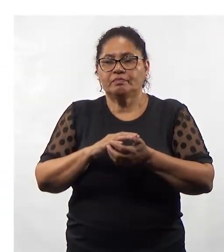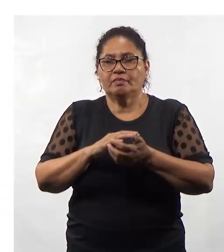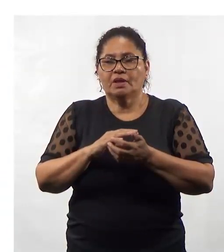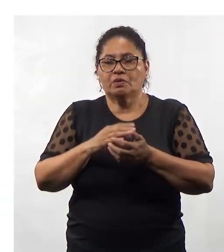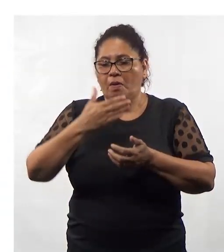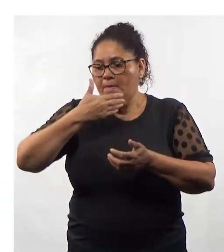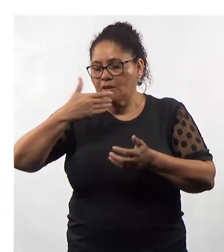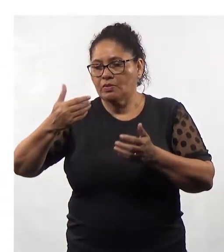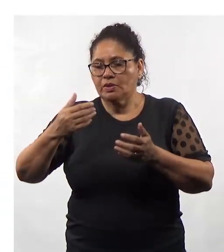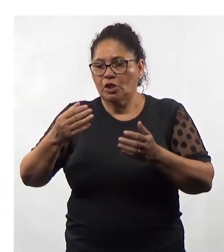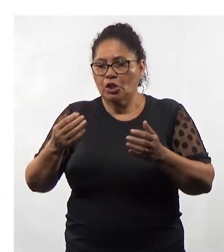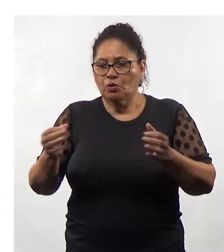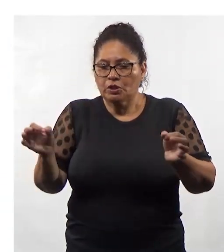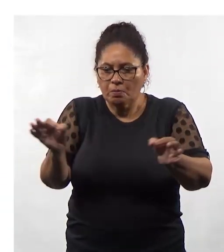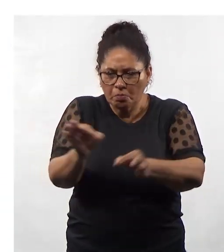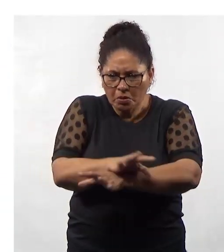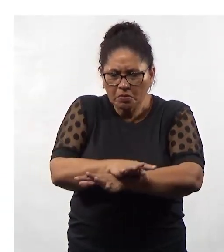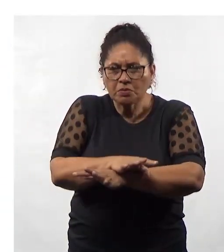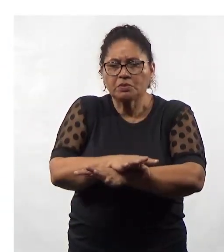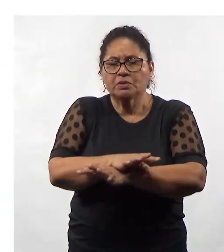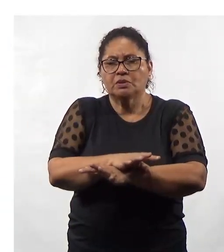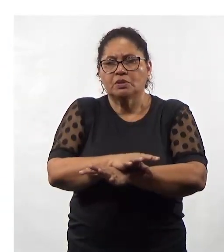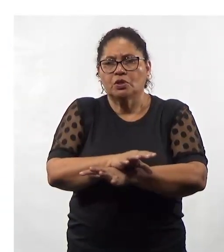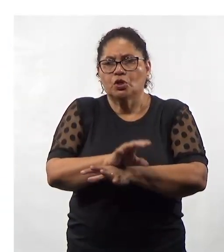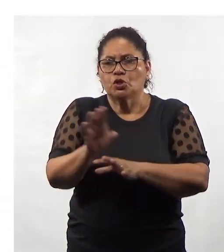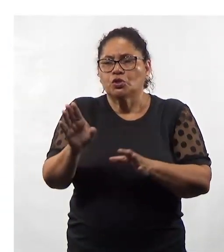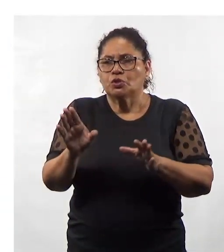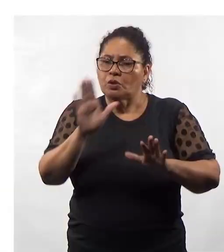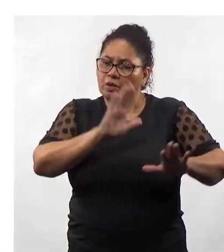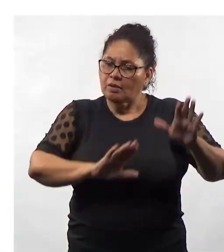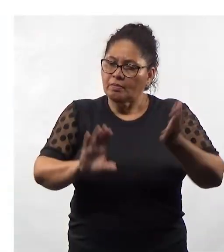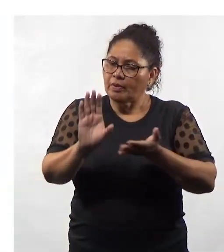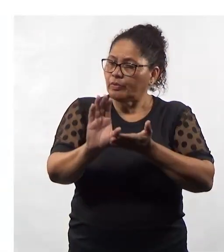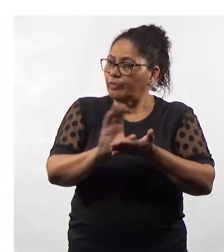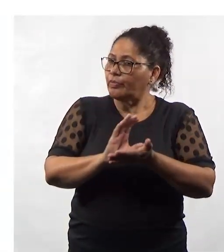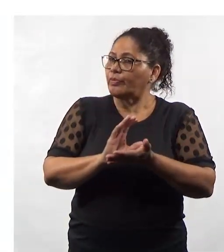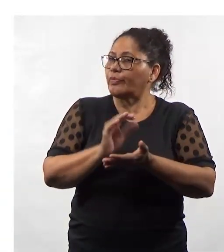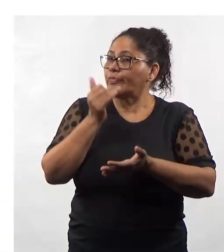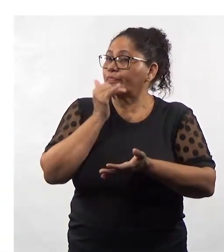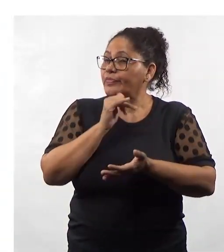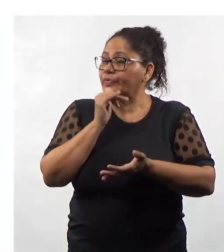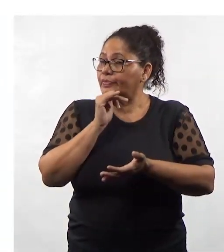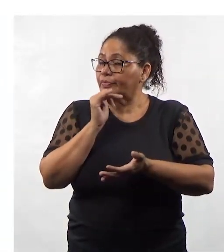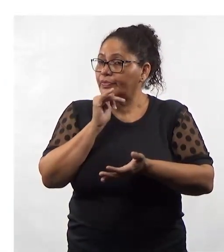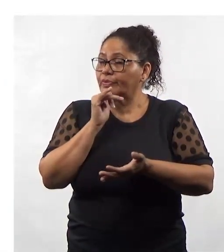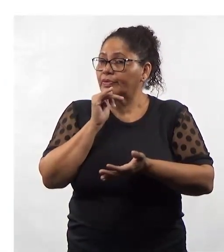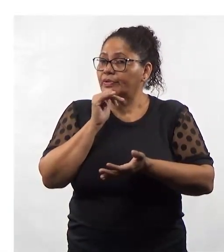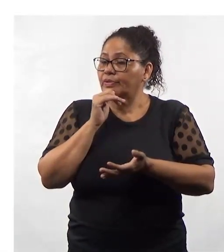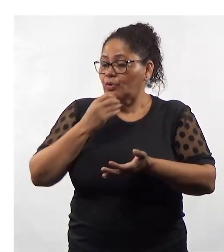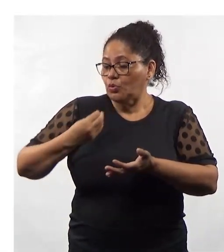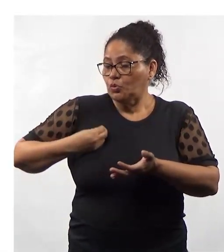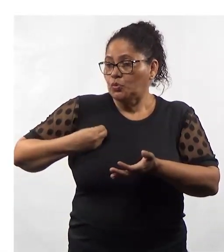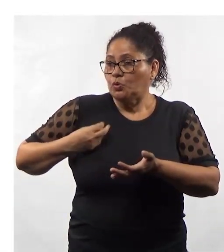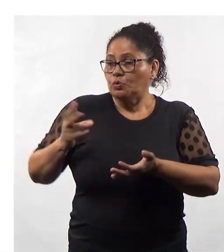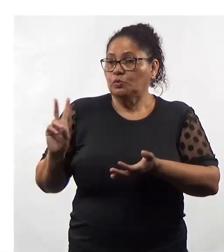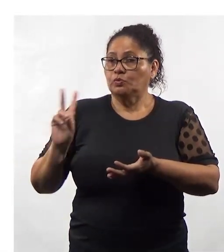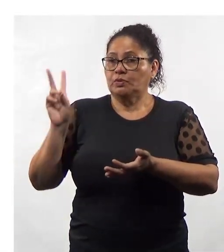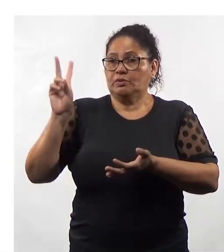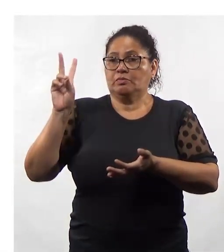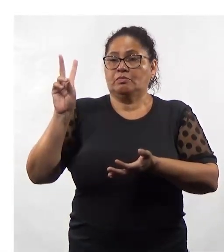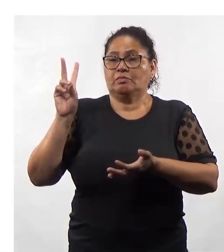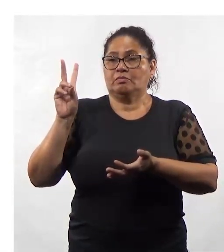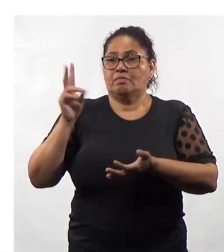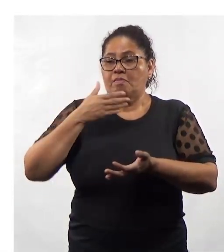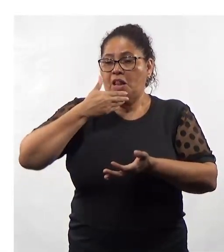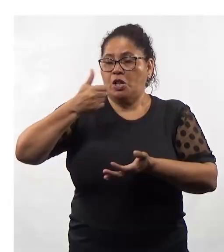sua implementação quase total, e ele está só dependendo de recursos, por exemplo, ele vai ter uma nota maior. Por